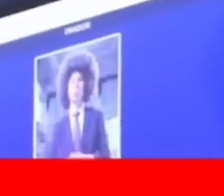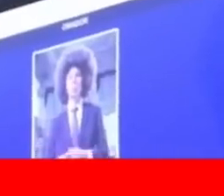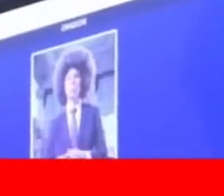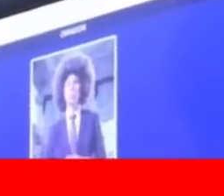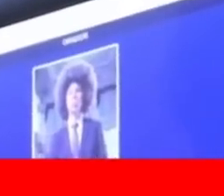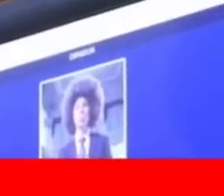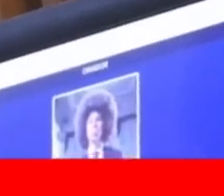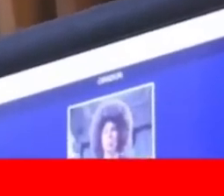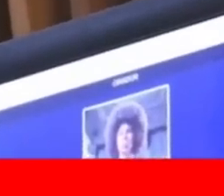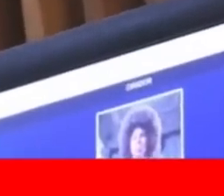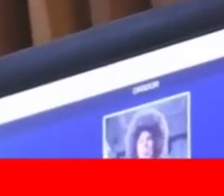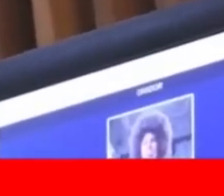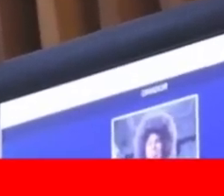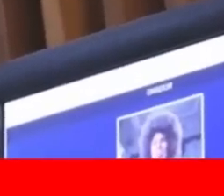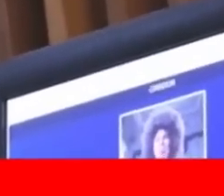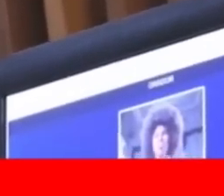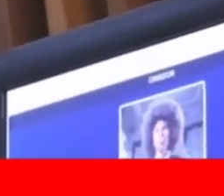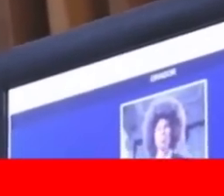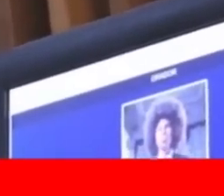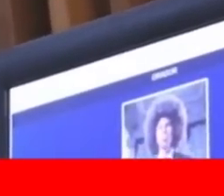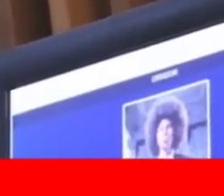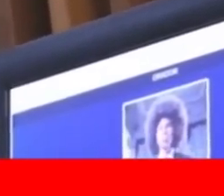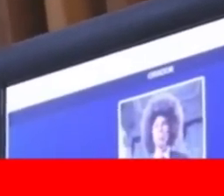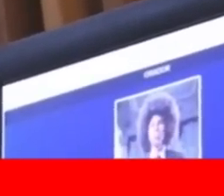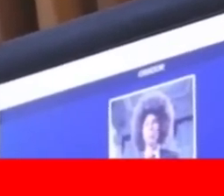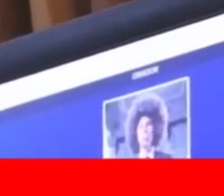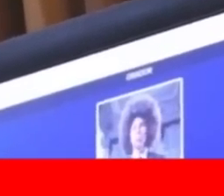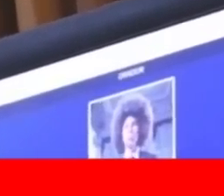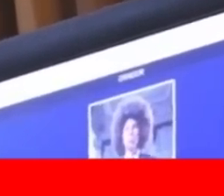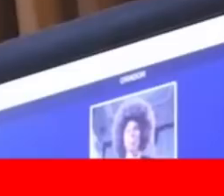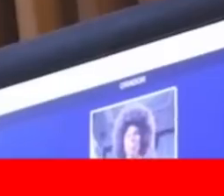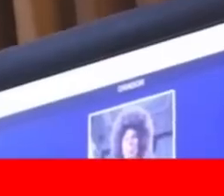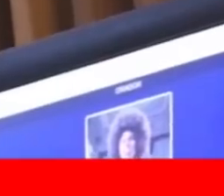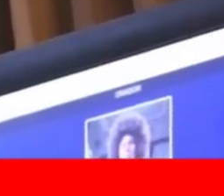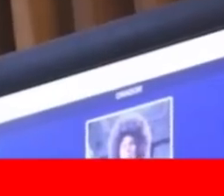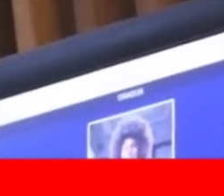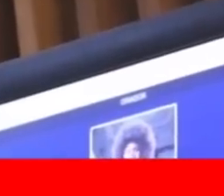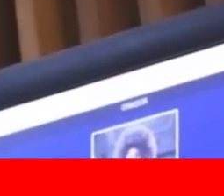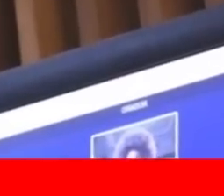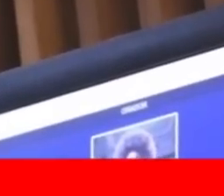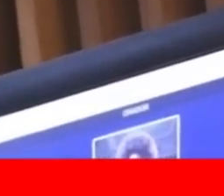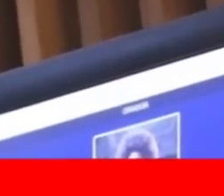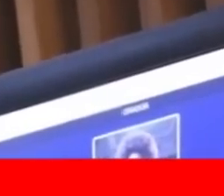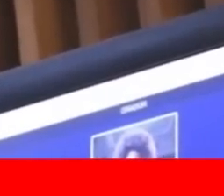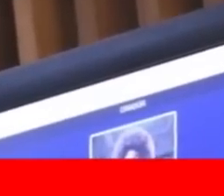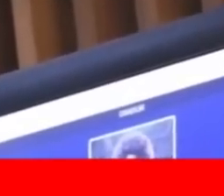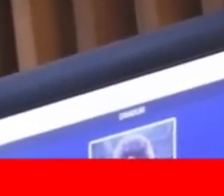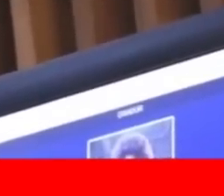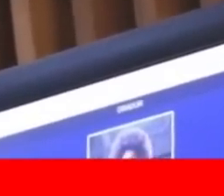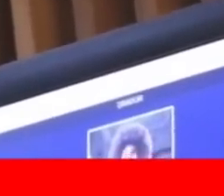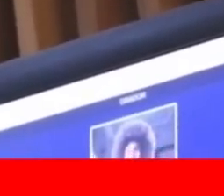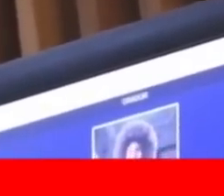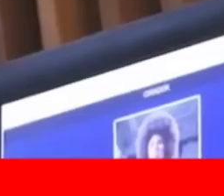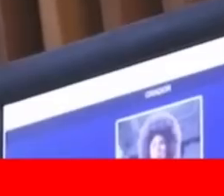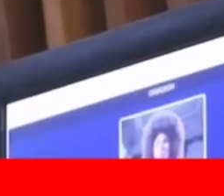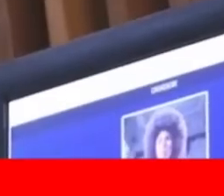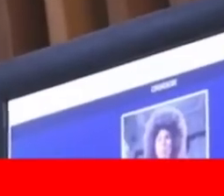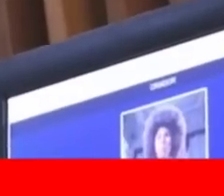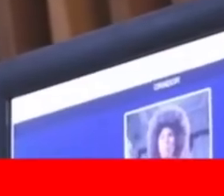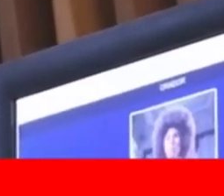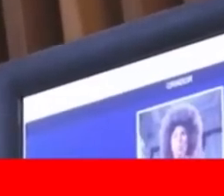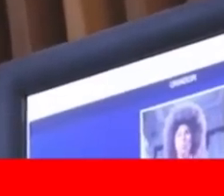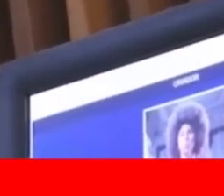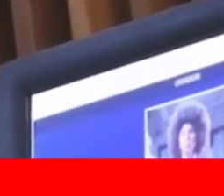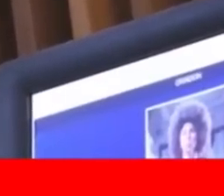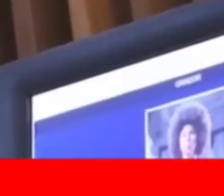Como se fortalece a educação? Valorizando os professores, a carreira dos professores, e não humilhando e batendo em professores na frente da Assembleia